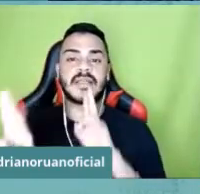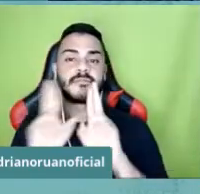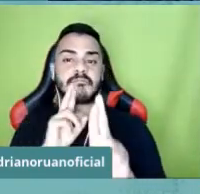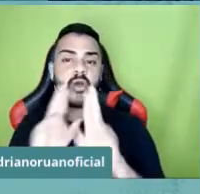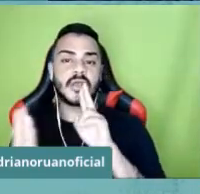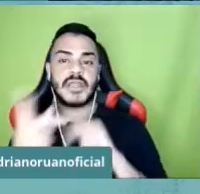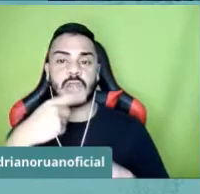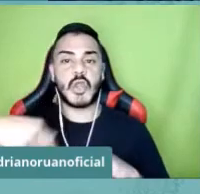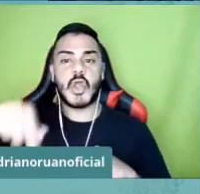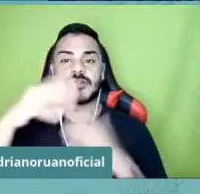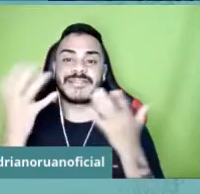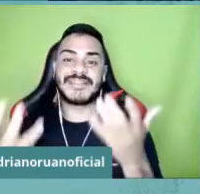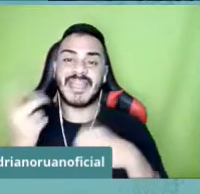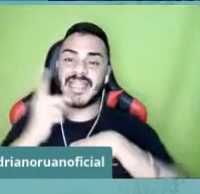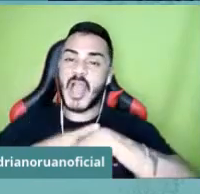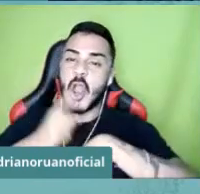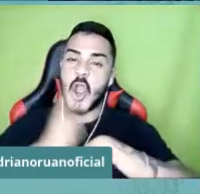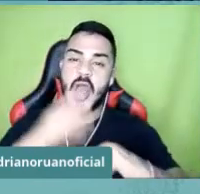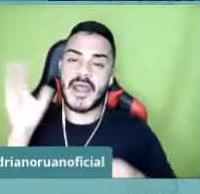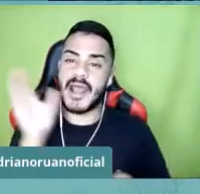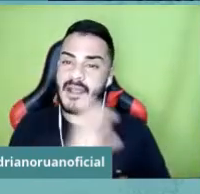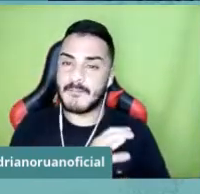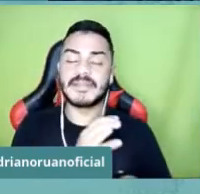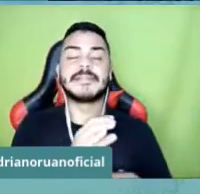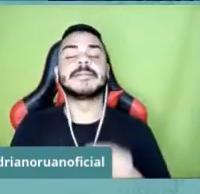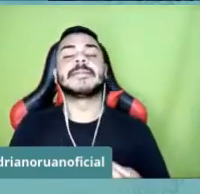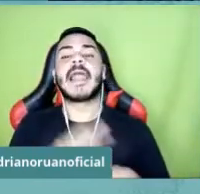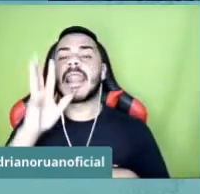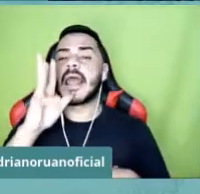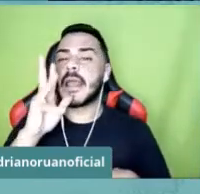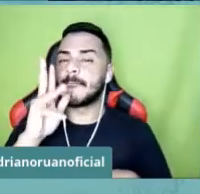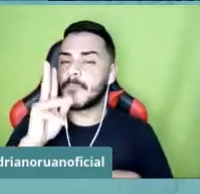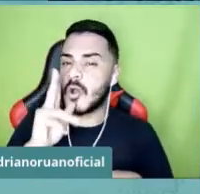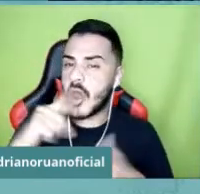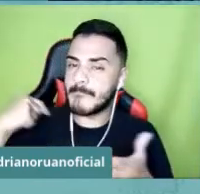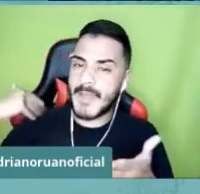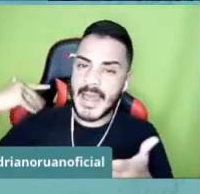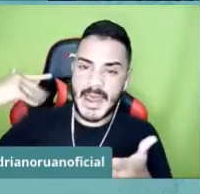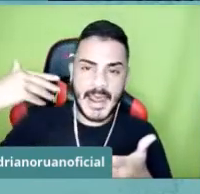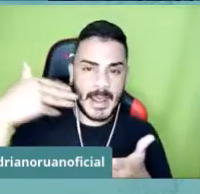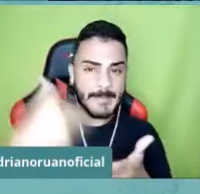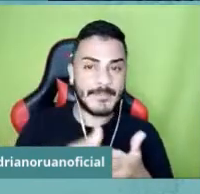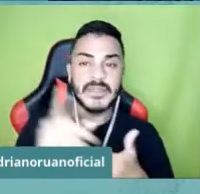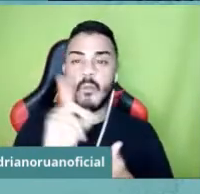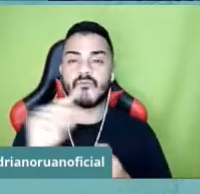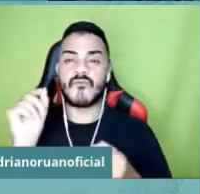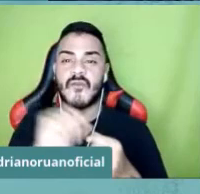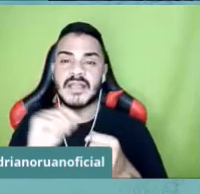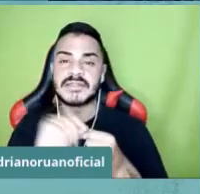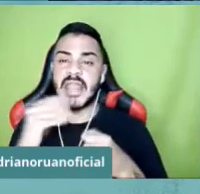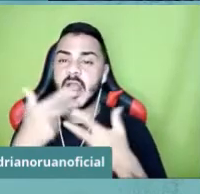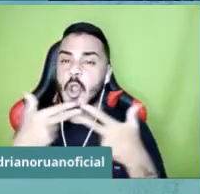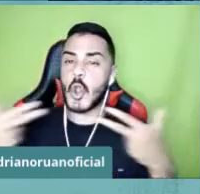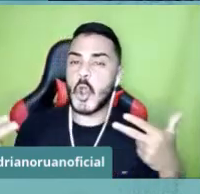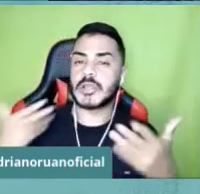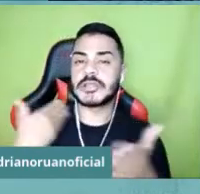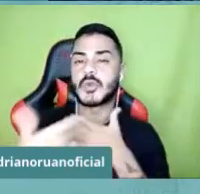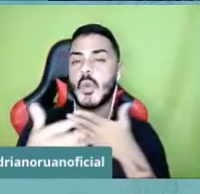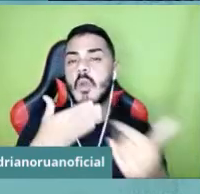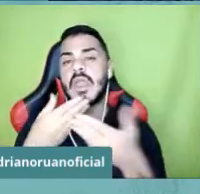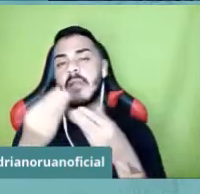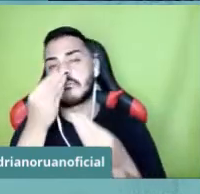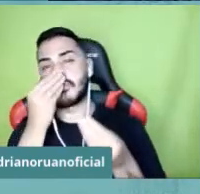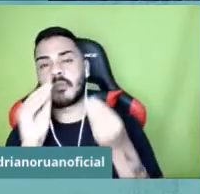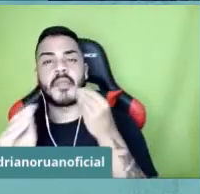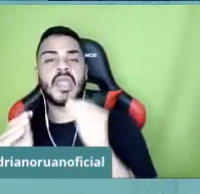quer na hora que a gente quer, leva-se tempo, não dá para se fazer as coisas de qualquer jeito, não dá